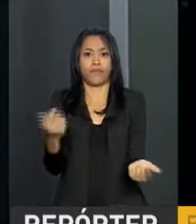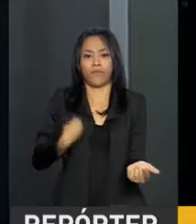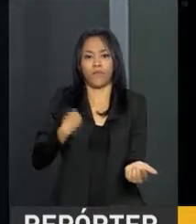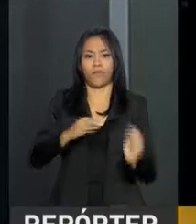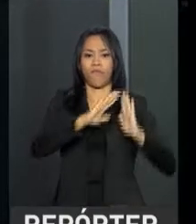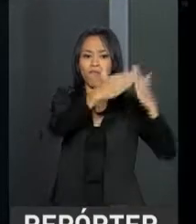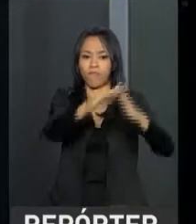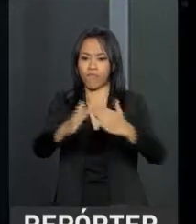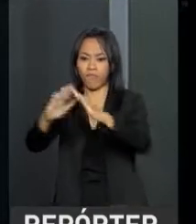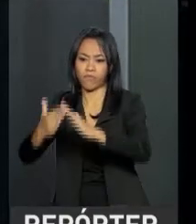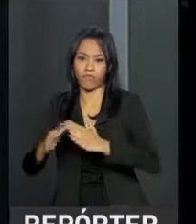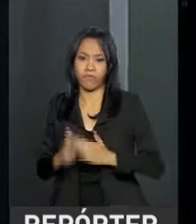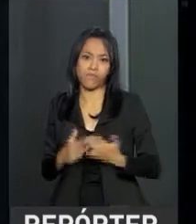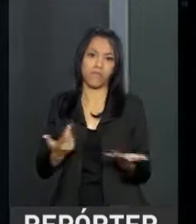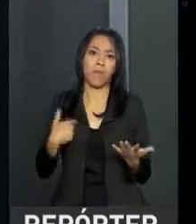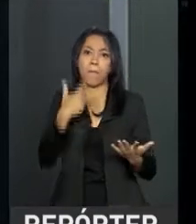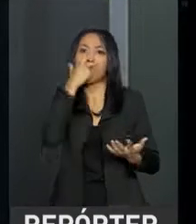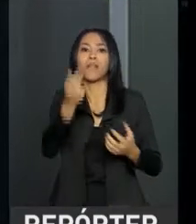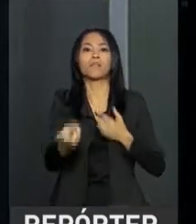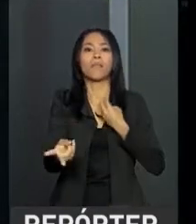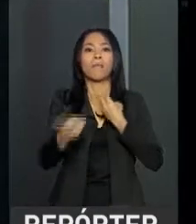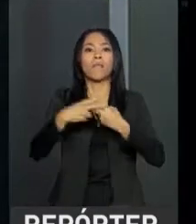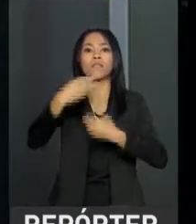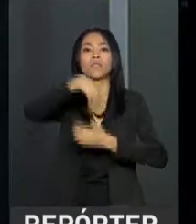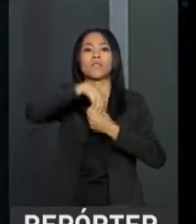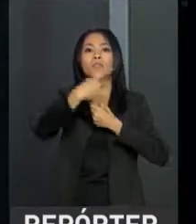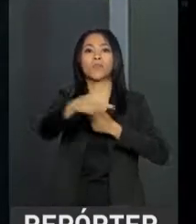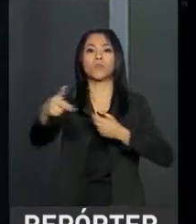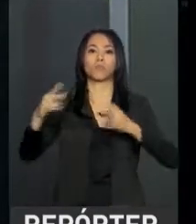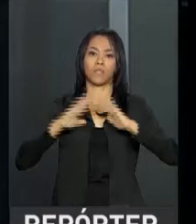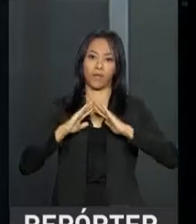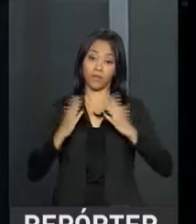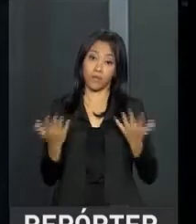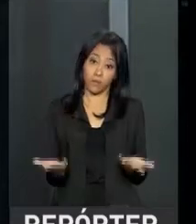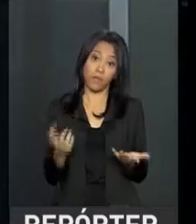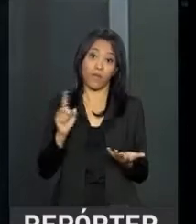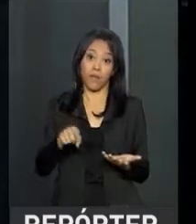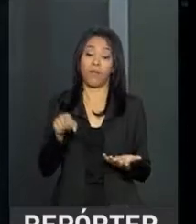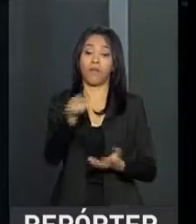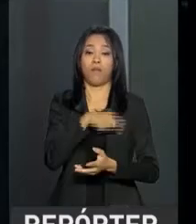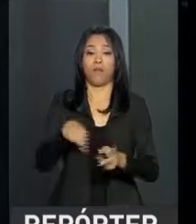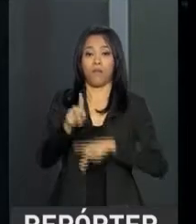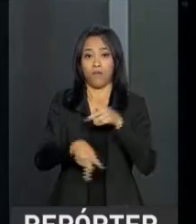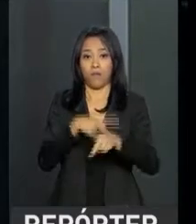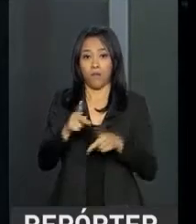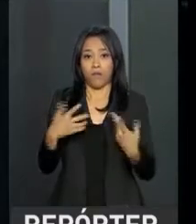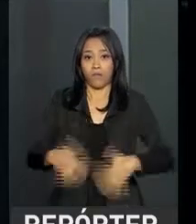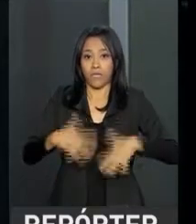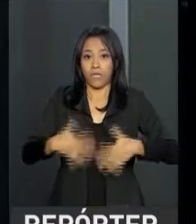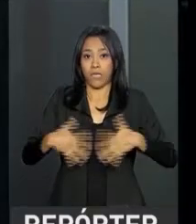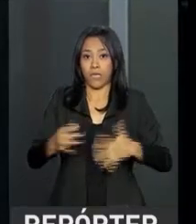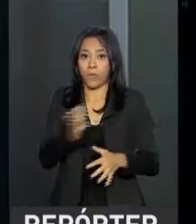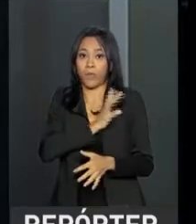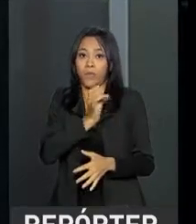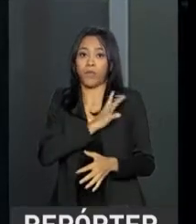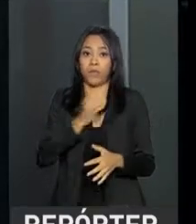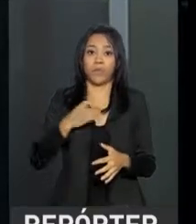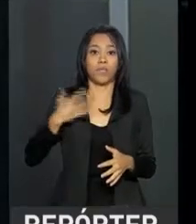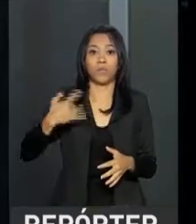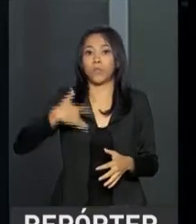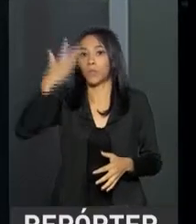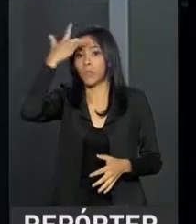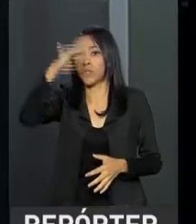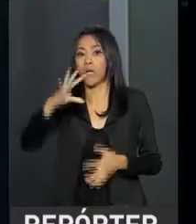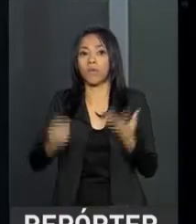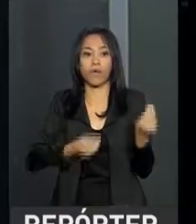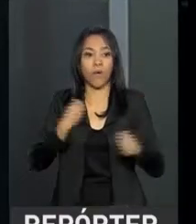periferias, encurralada e encarcerada dentro das suas próprias casas, é uma população que é refém. É uma população que é